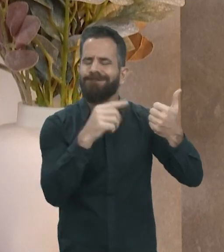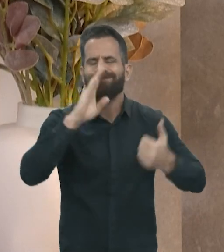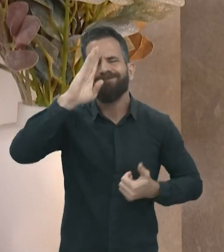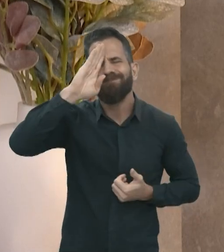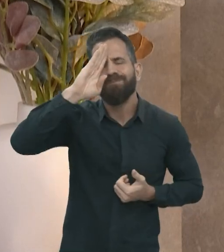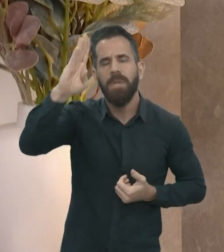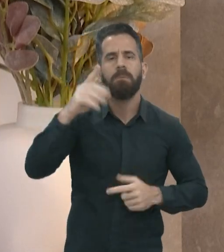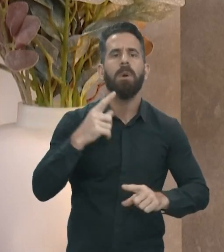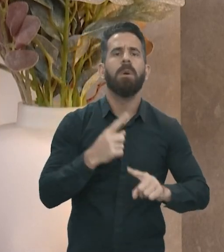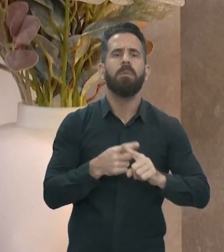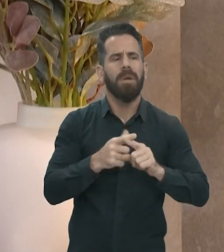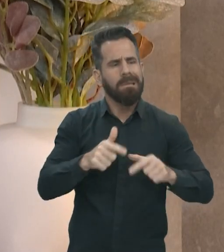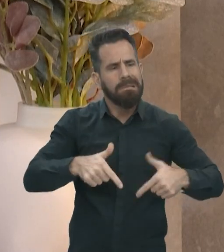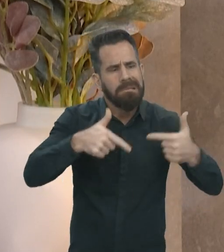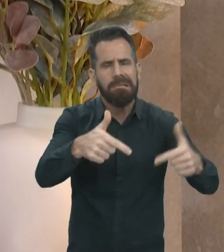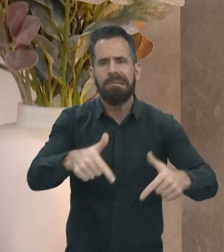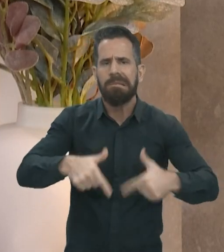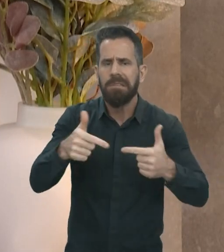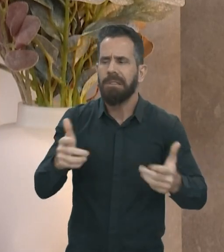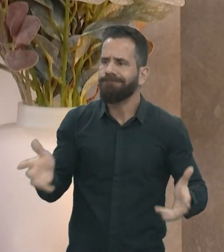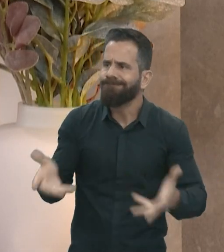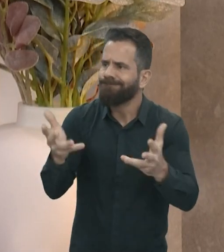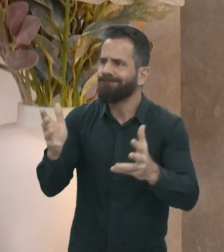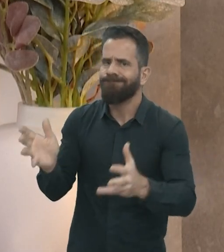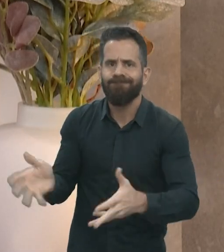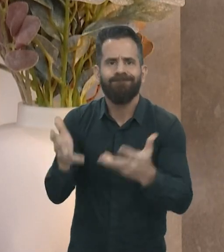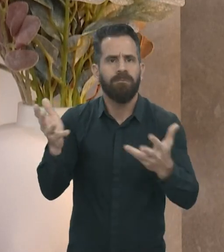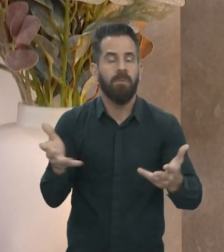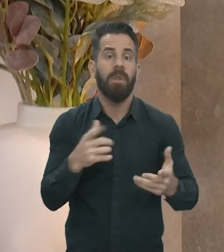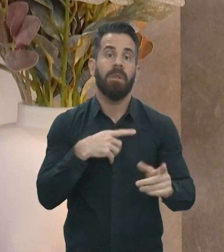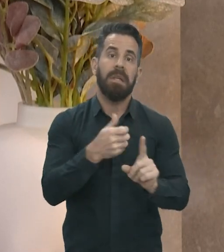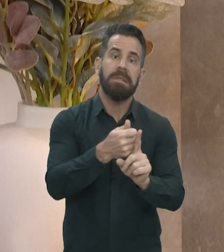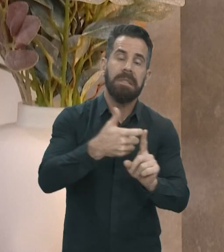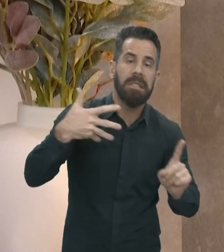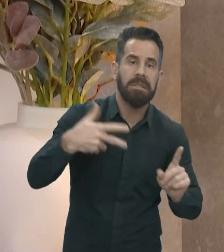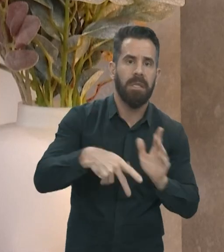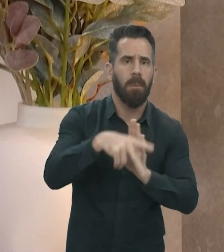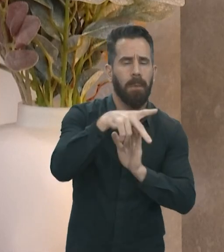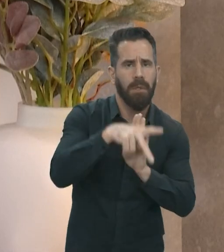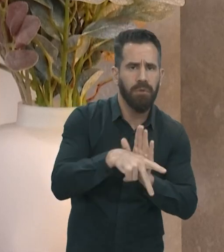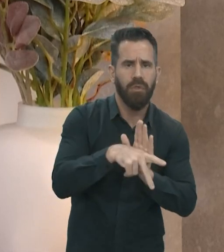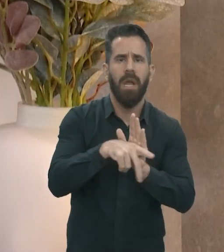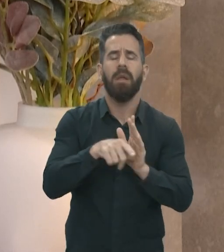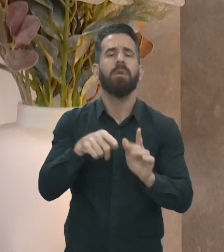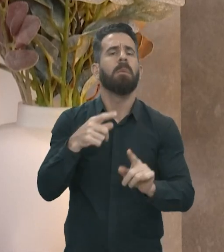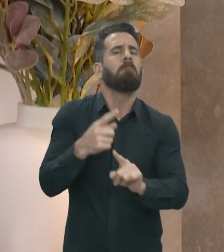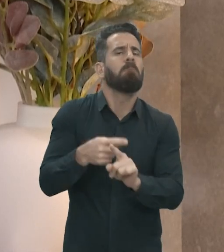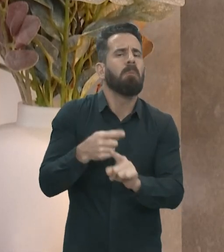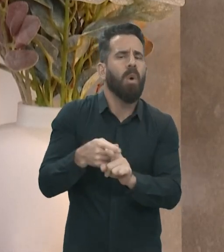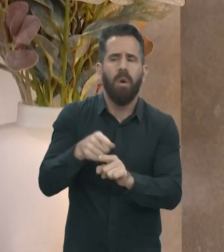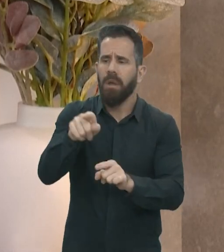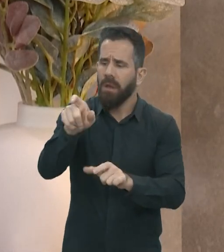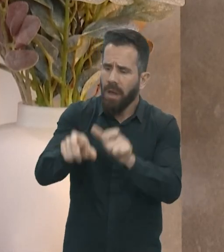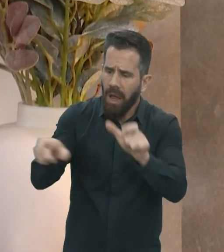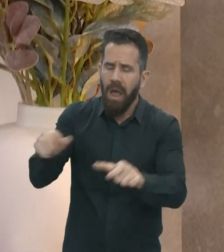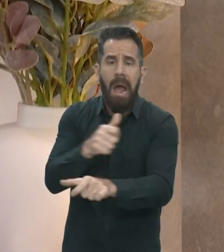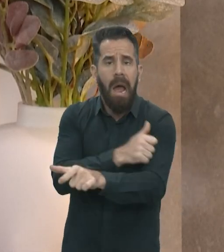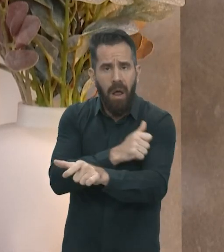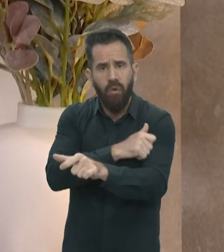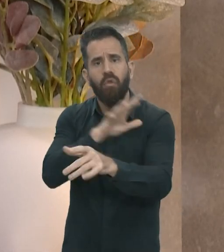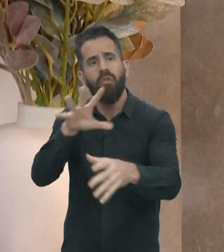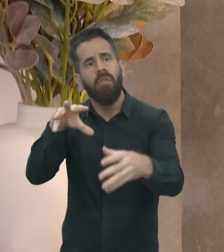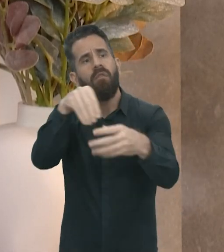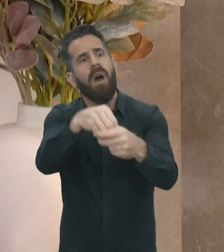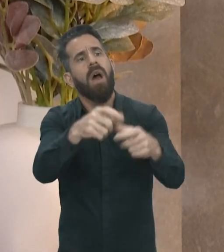estudantes a participarem de projetos de extensão, por exemplo, junto às comunidades, para que nós possamos construir nessa formação